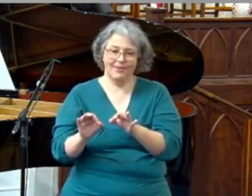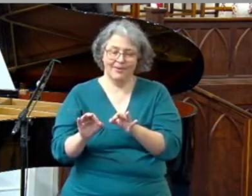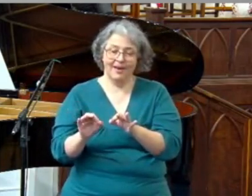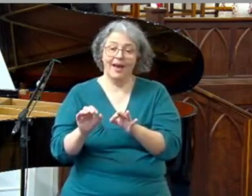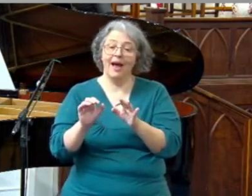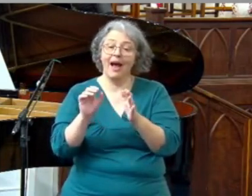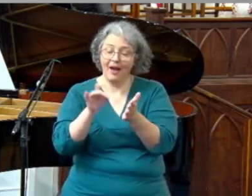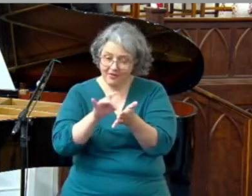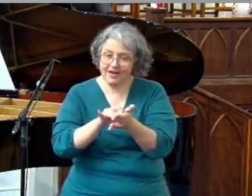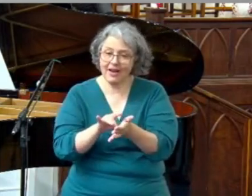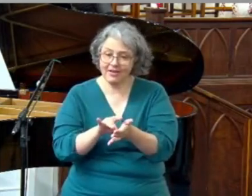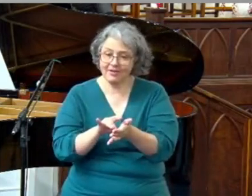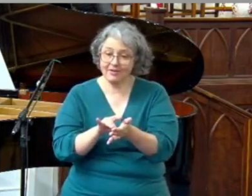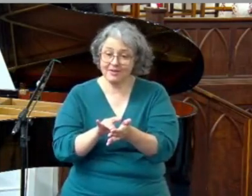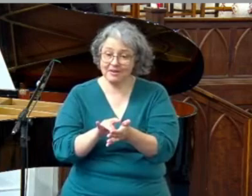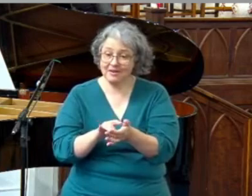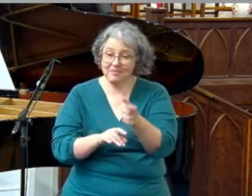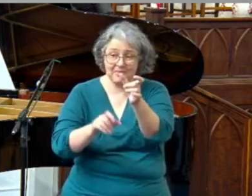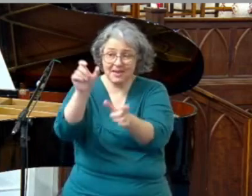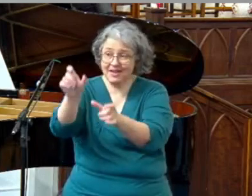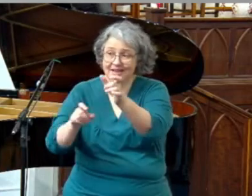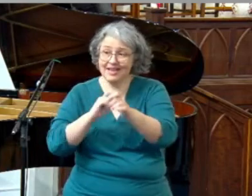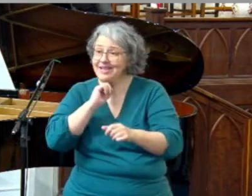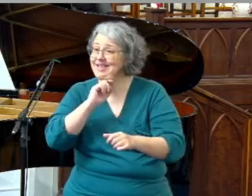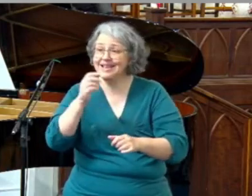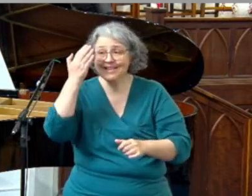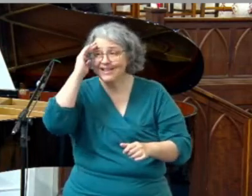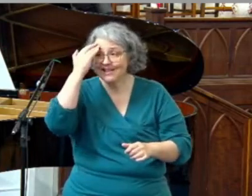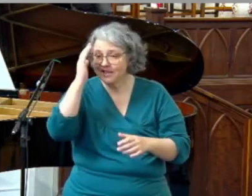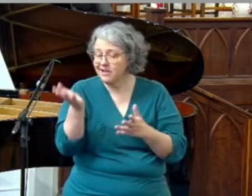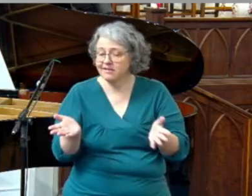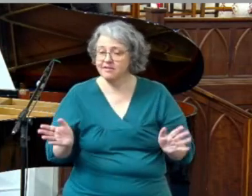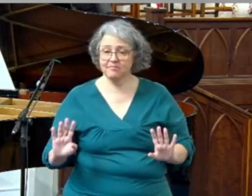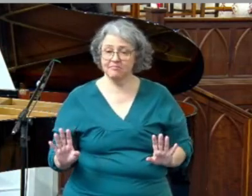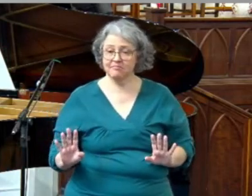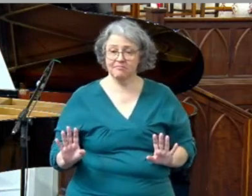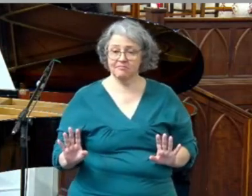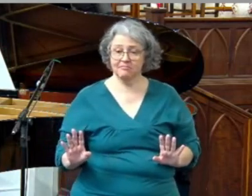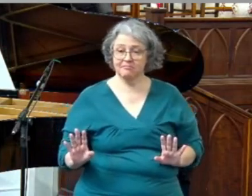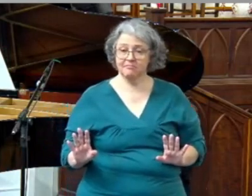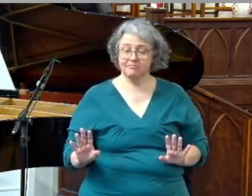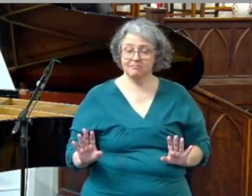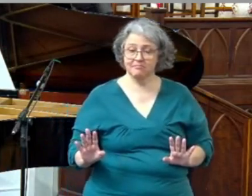eram tidos marginalizados sociais, a saber,